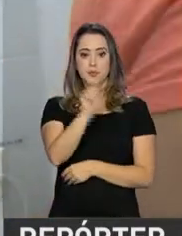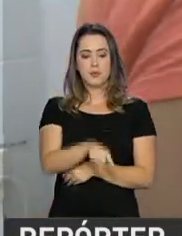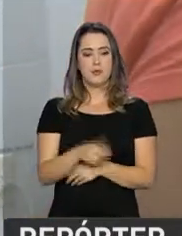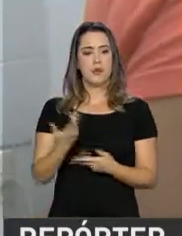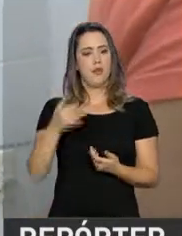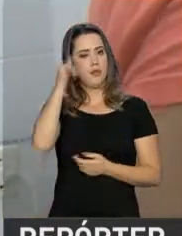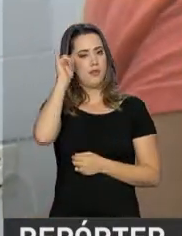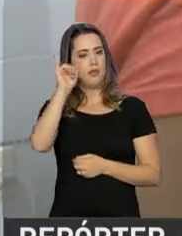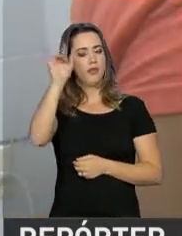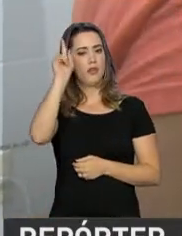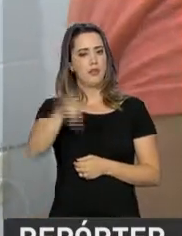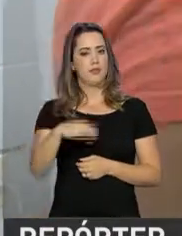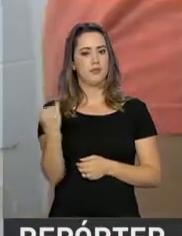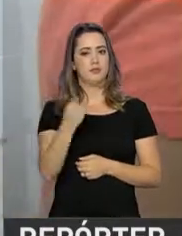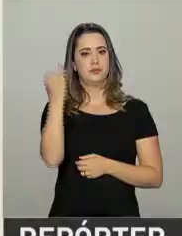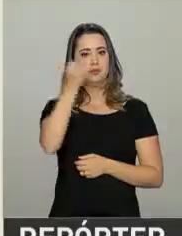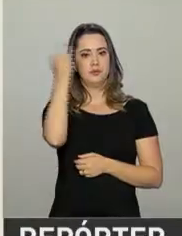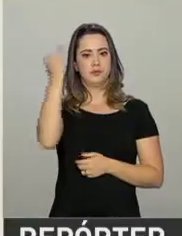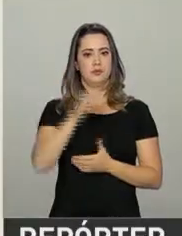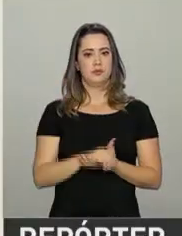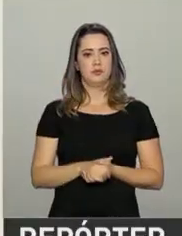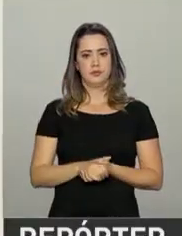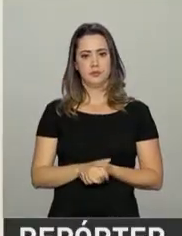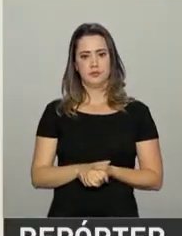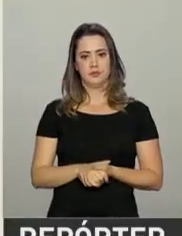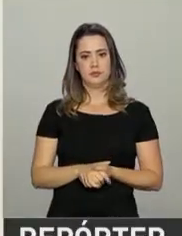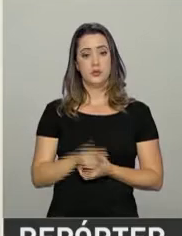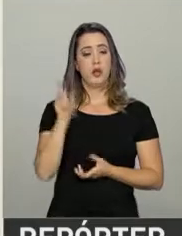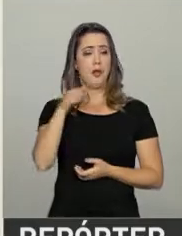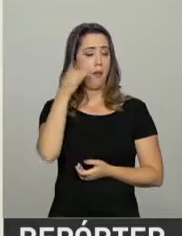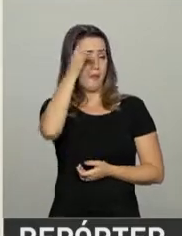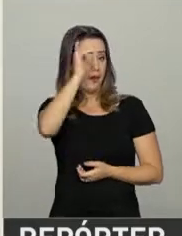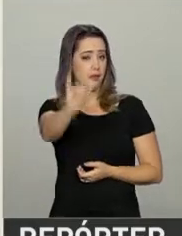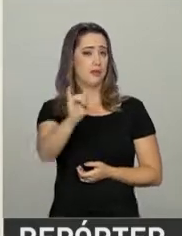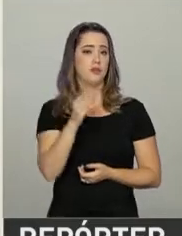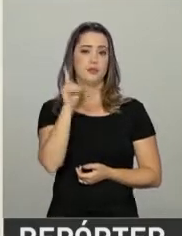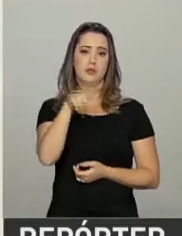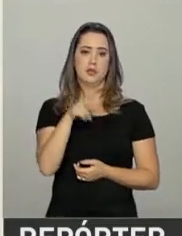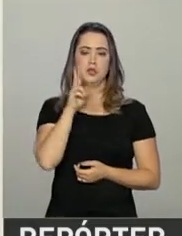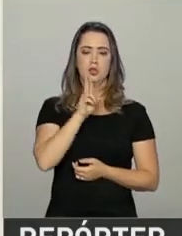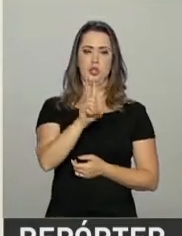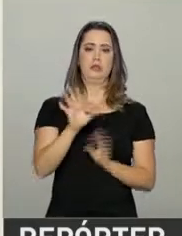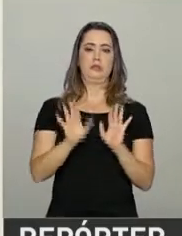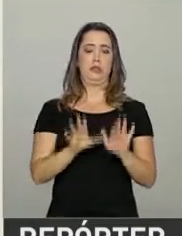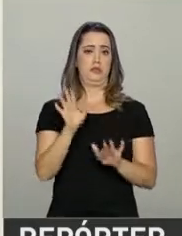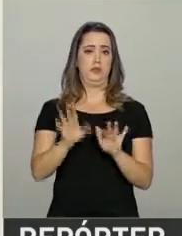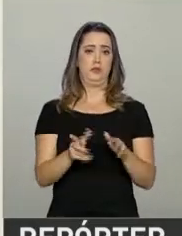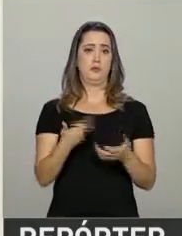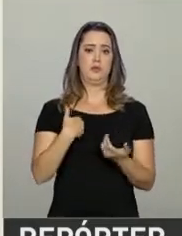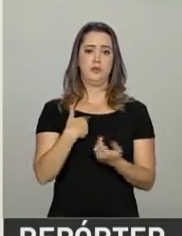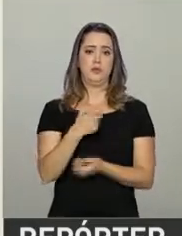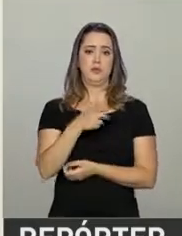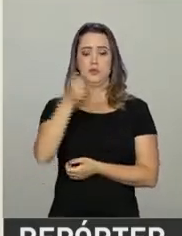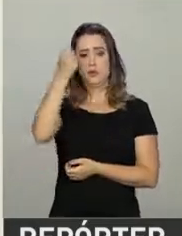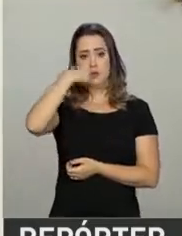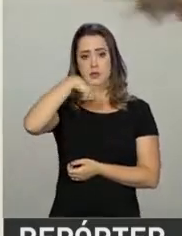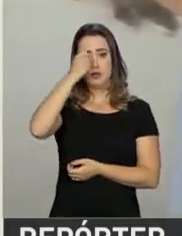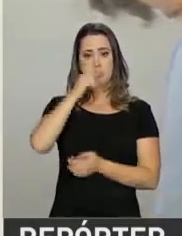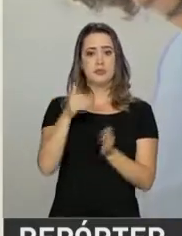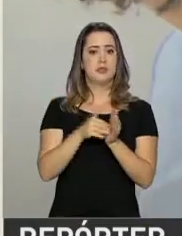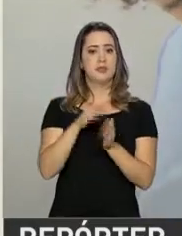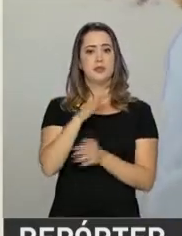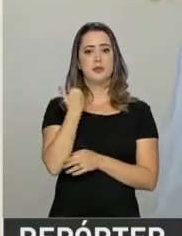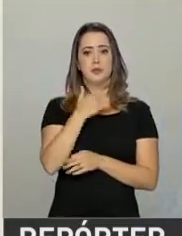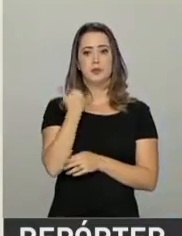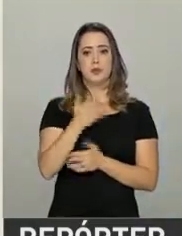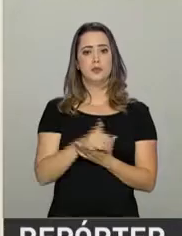a prevenção é fundamental eu acho que é para a prevenção mesmo é que a gente vê tantos casos que acontece de crianças até ter morrido com